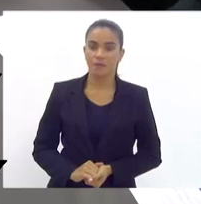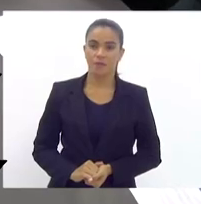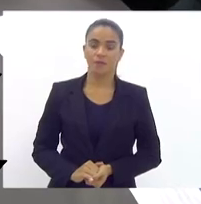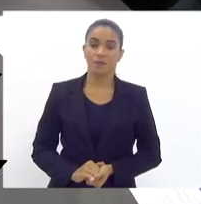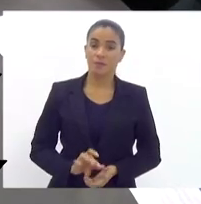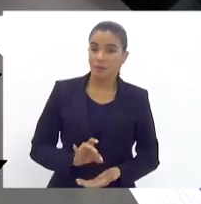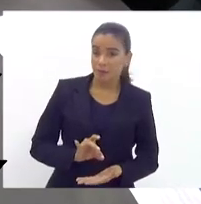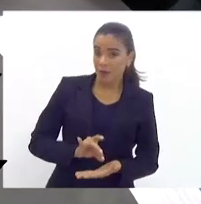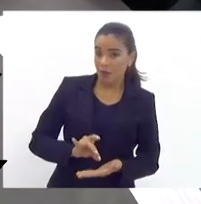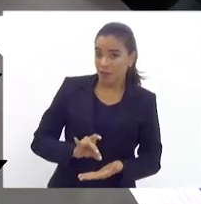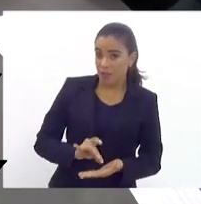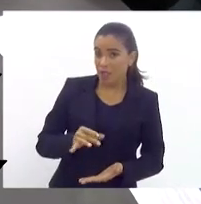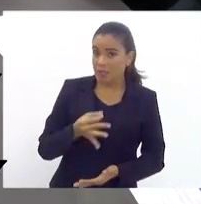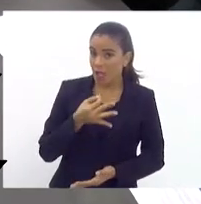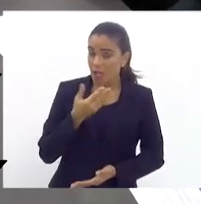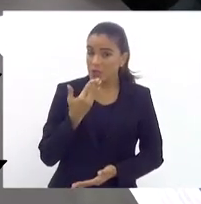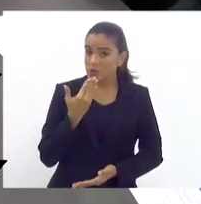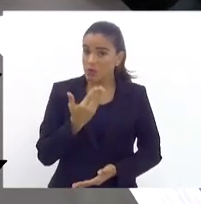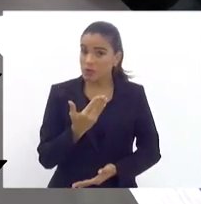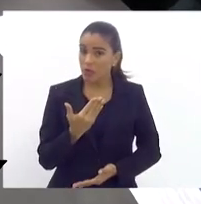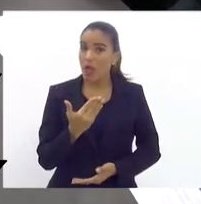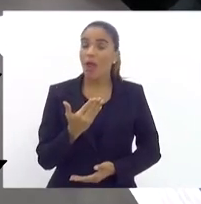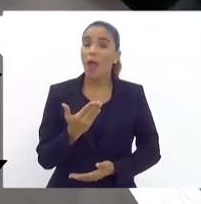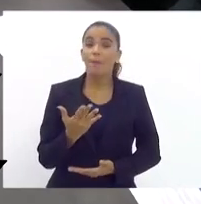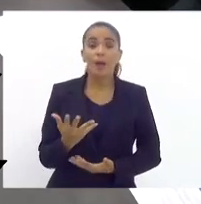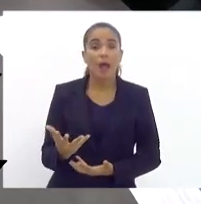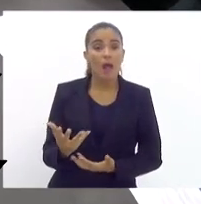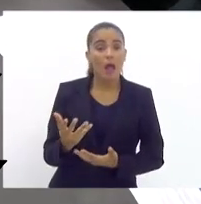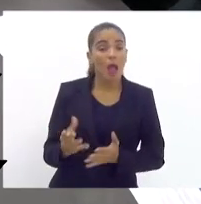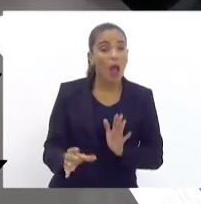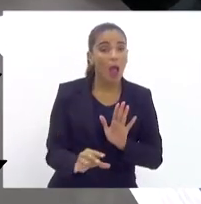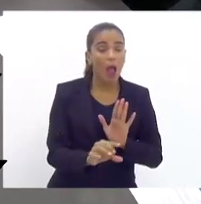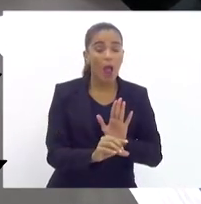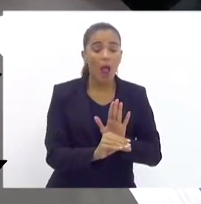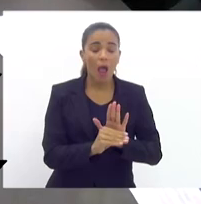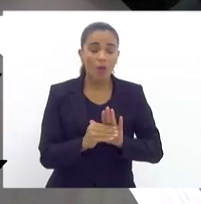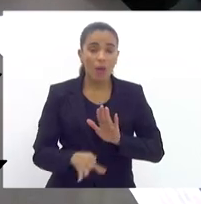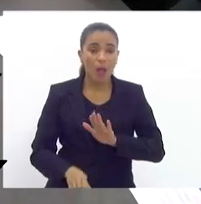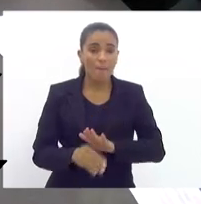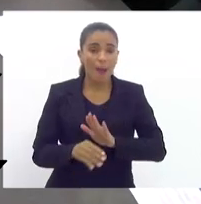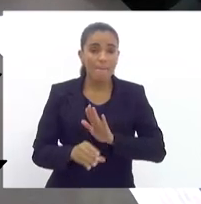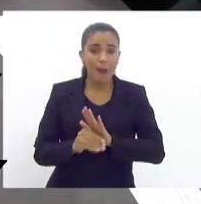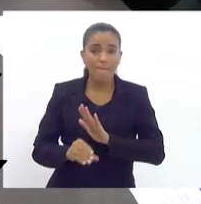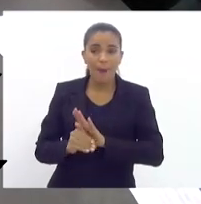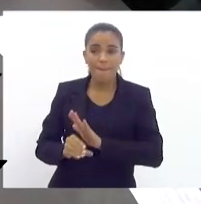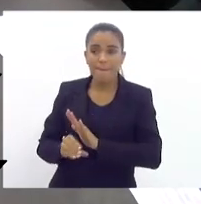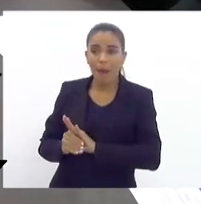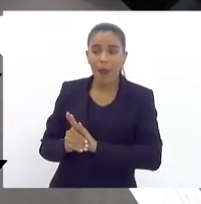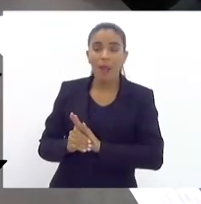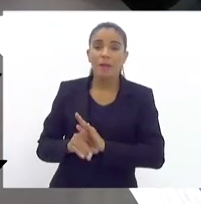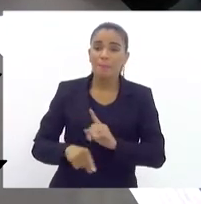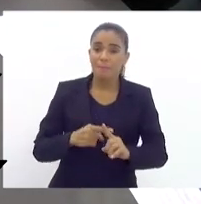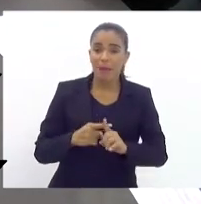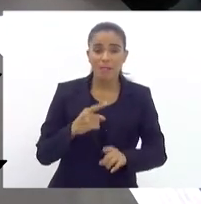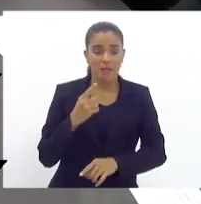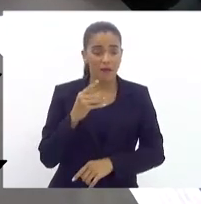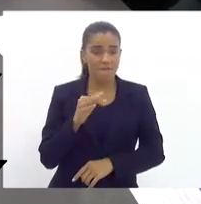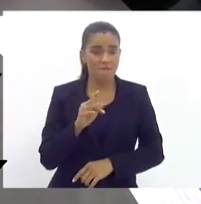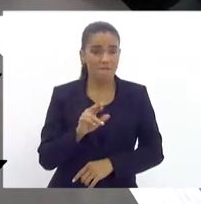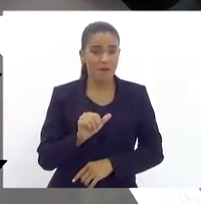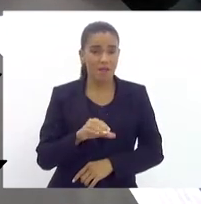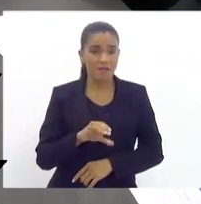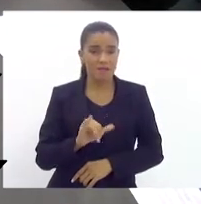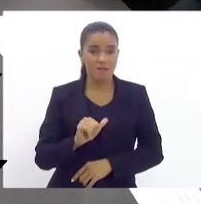Na verdade, a solicitação é para acolher as emendas do acordo do deputado Carlos Mink com a Franciane Mota,